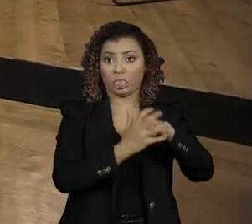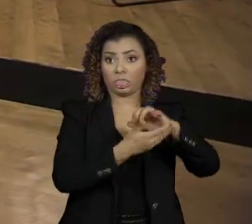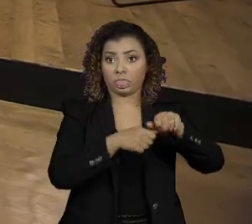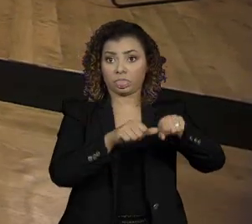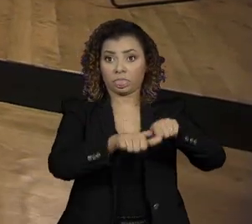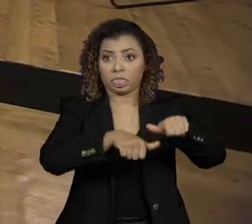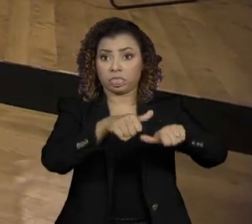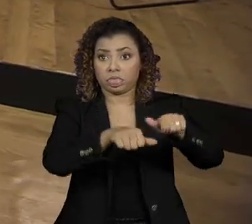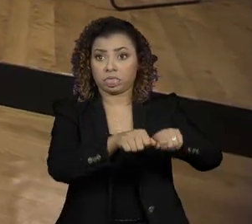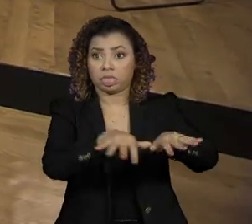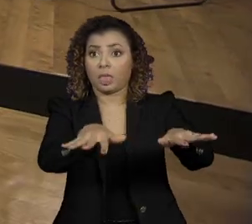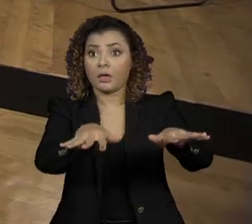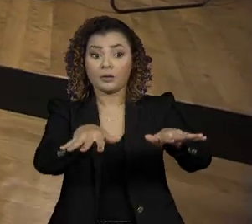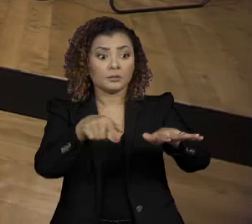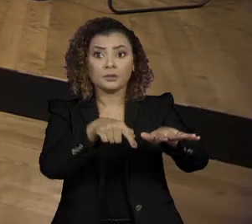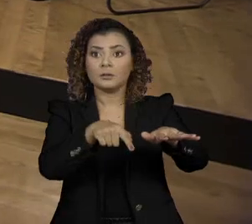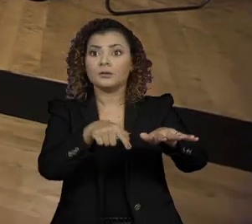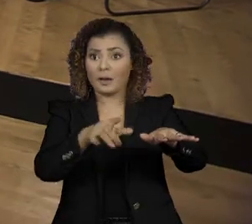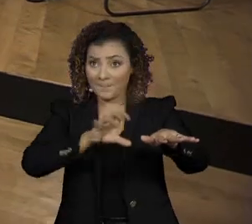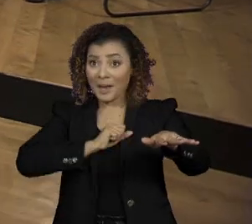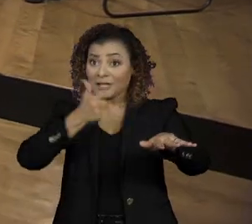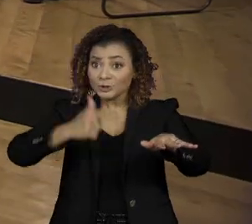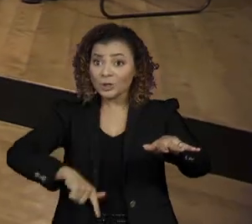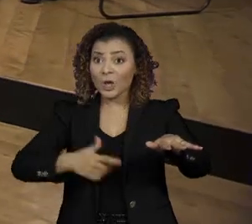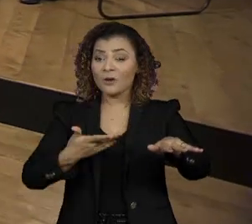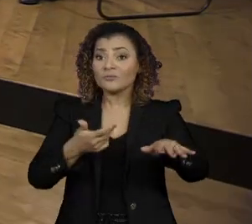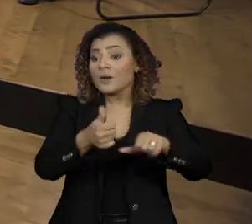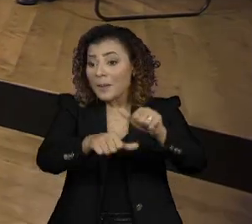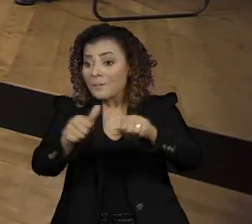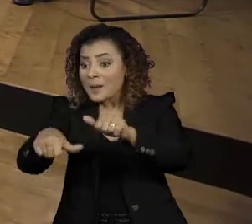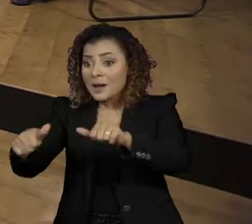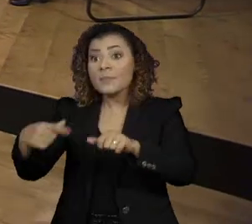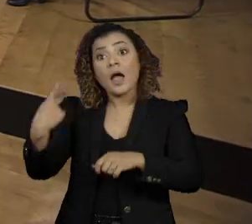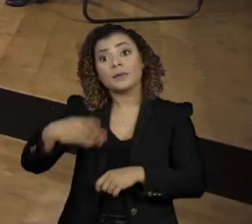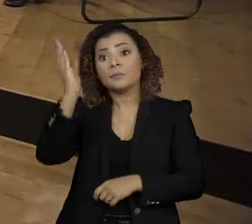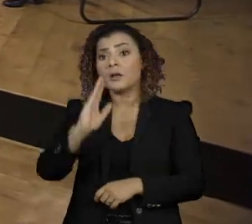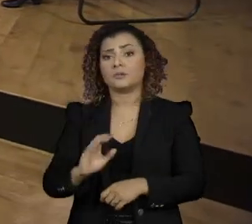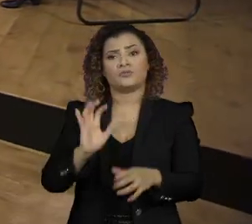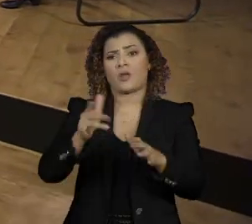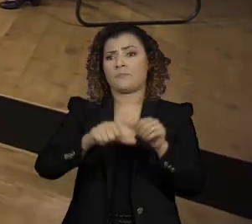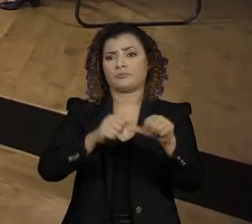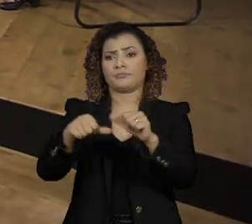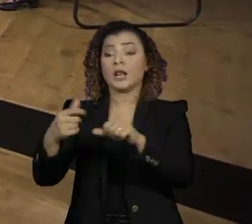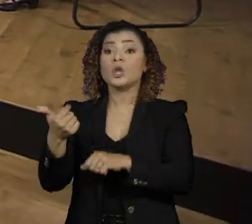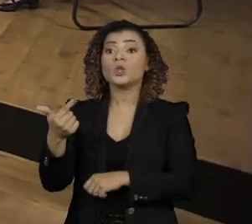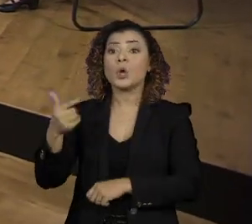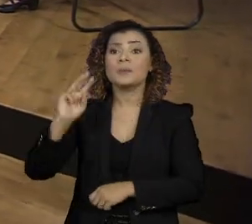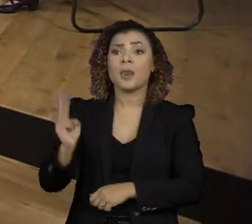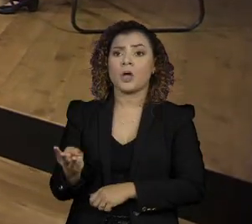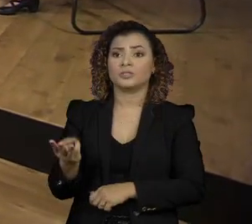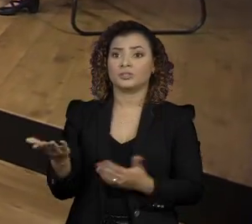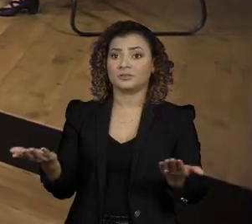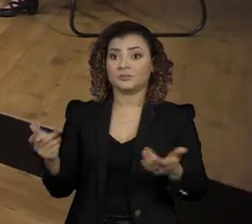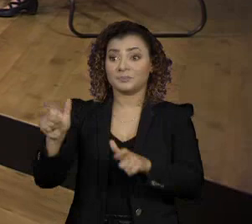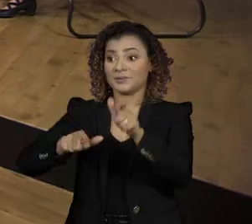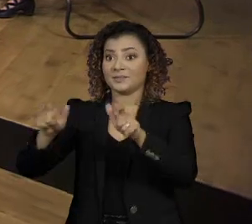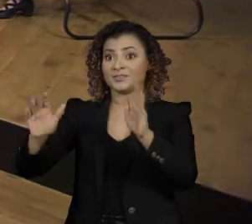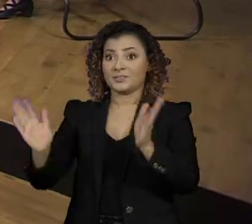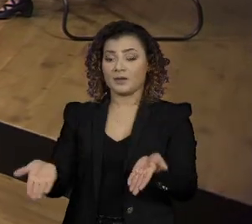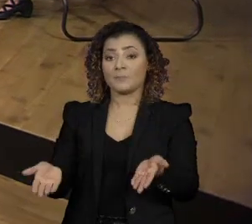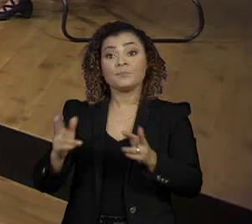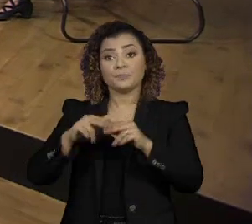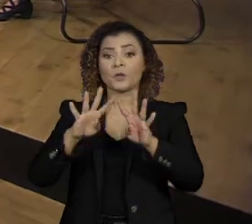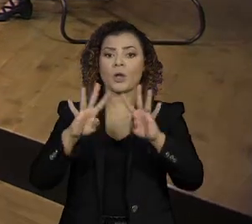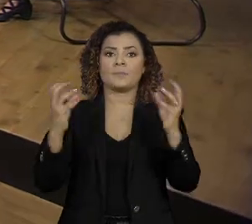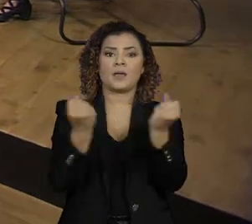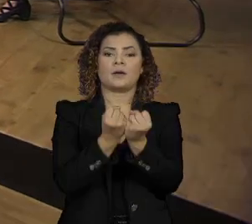verdade, nós nos tornamos um grande laboratório de variantes ao contaminar mais de 12 milhões de pessoas. Então, a Organização Mundial